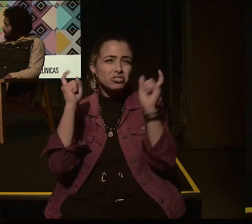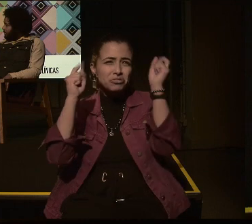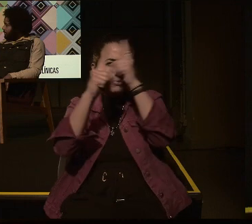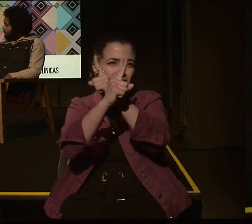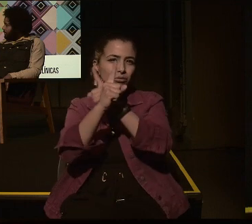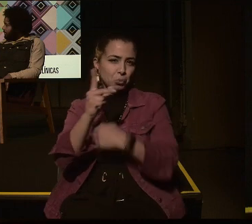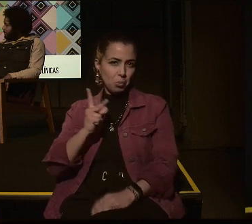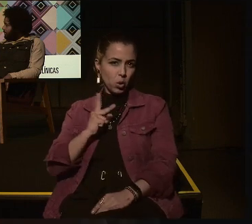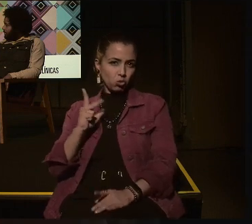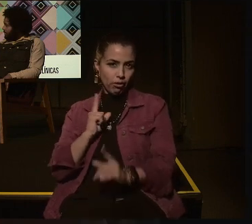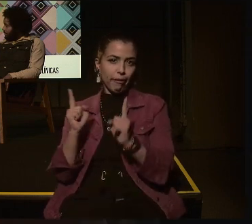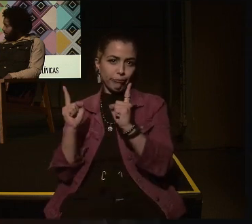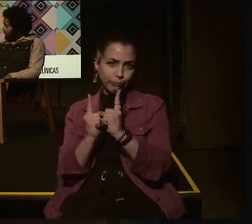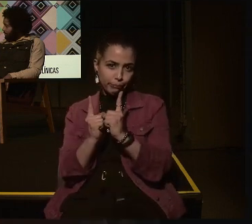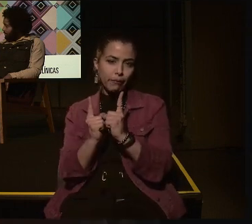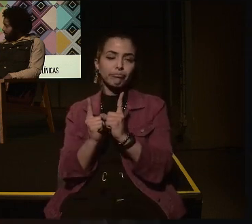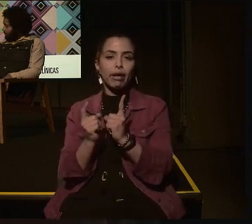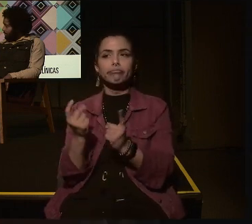Resumindo aqui,